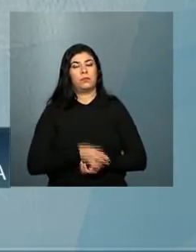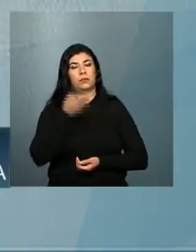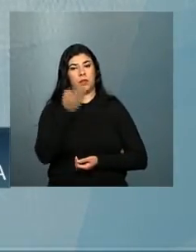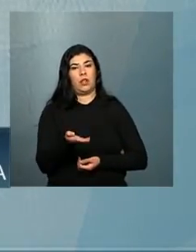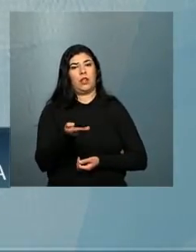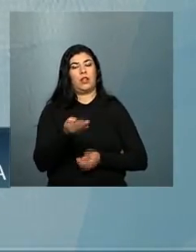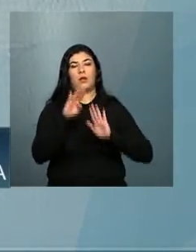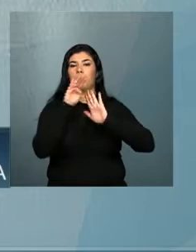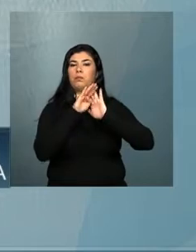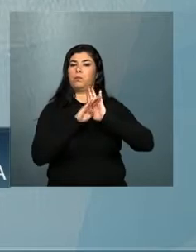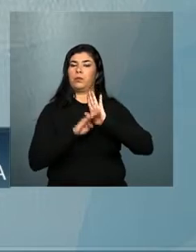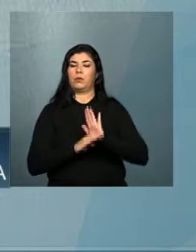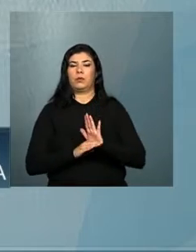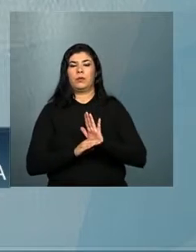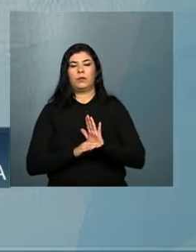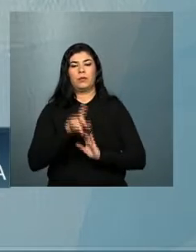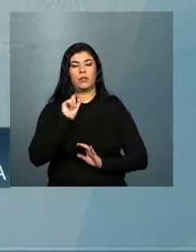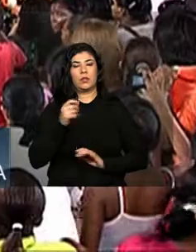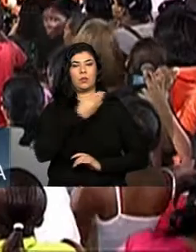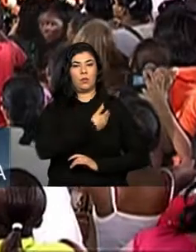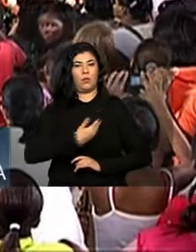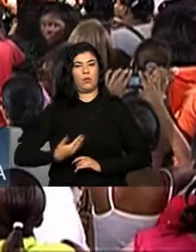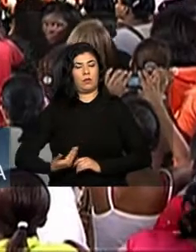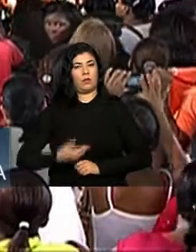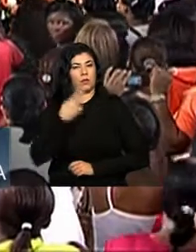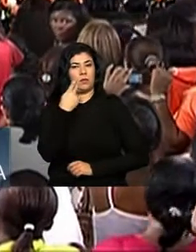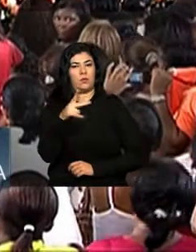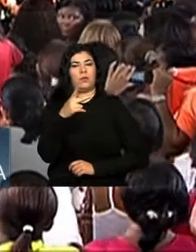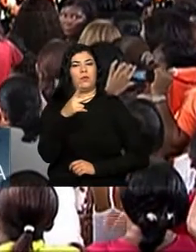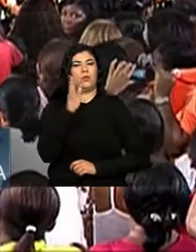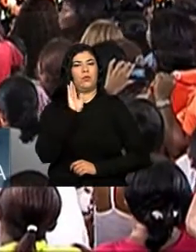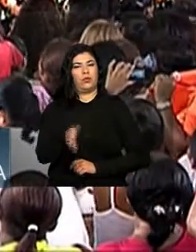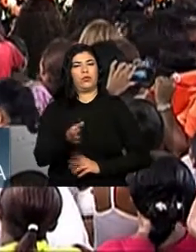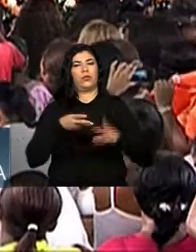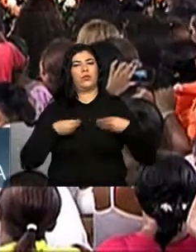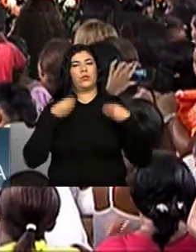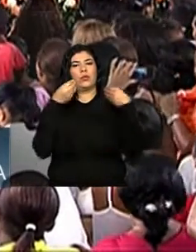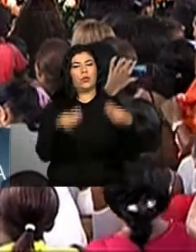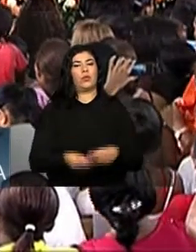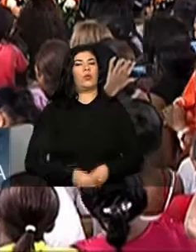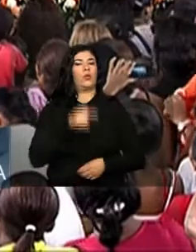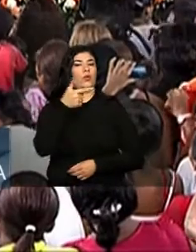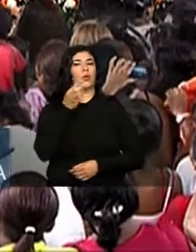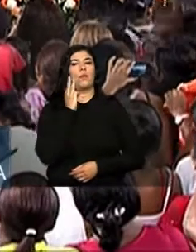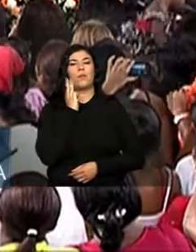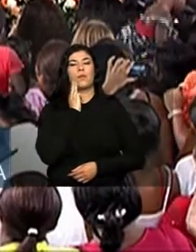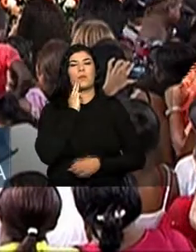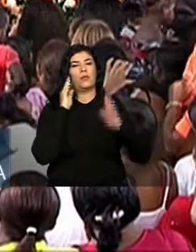programa, presidenta, cujo governo, seu governo, já entregou 2 milhões de casas.